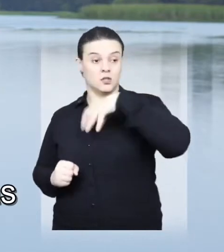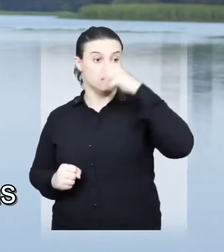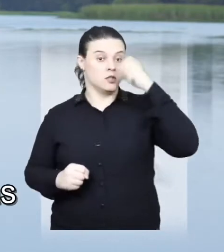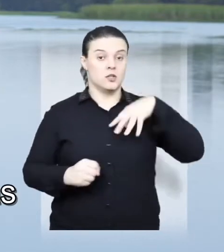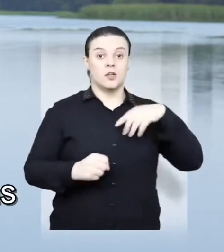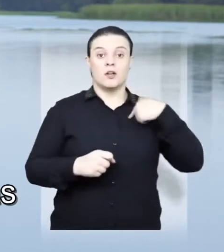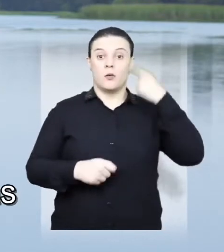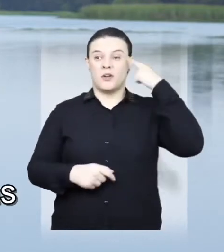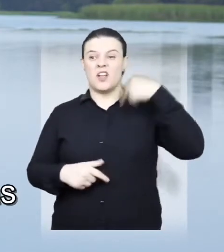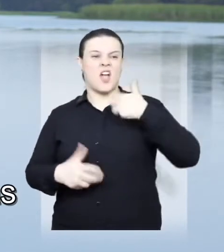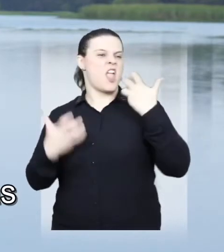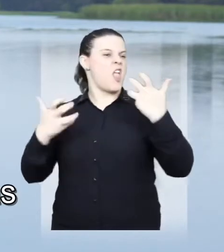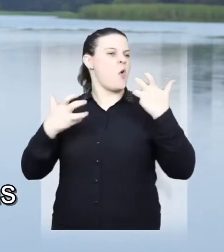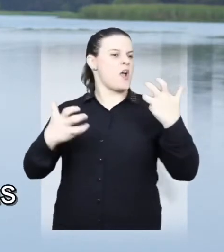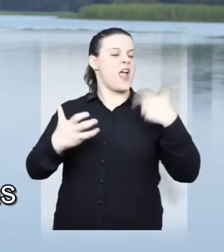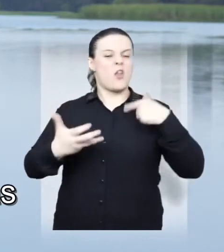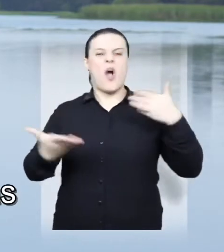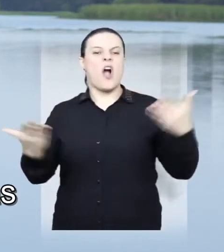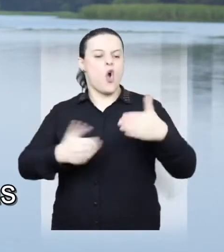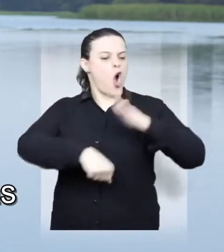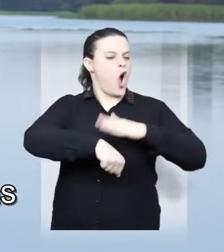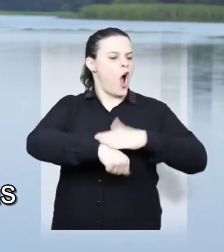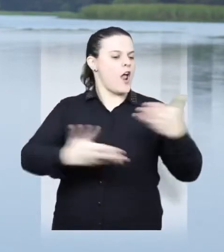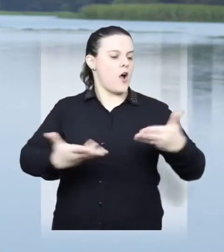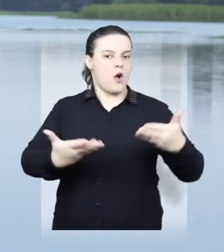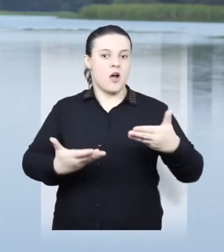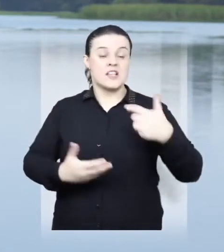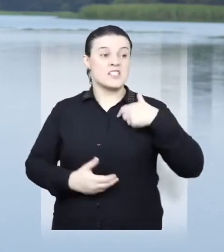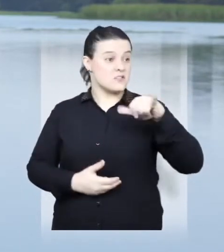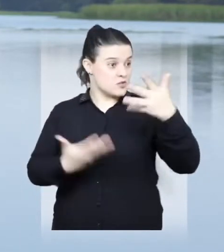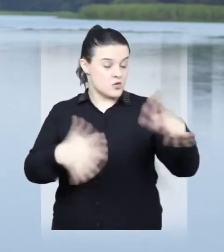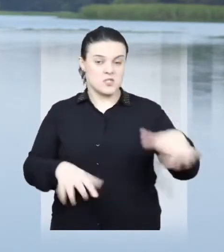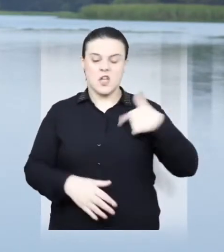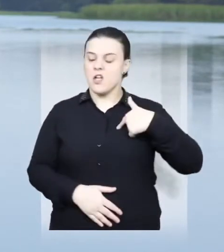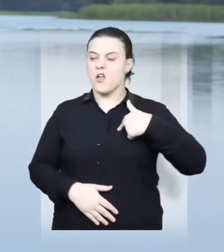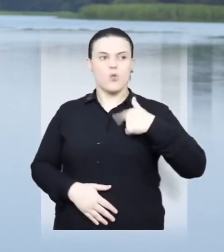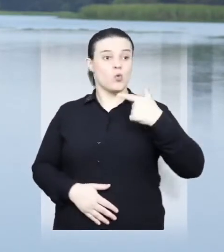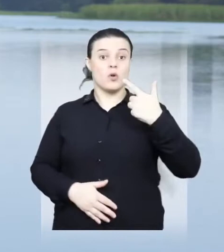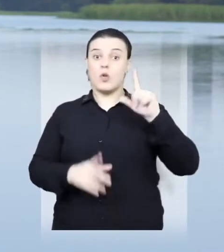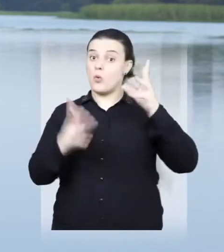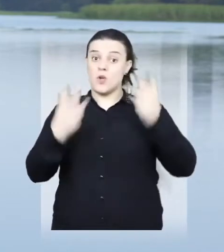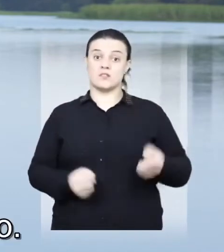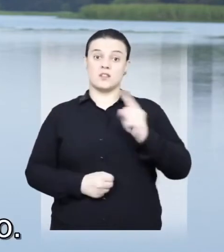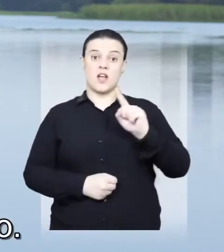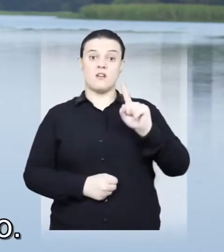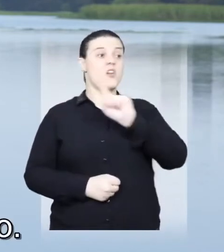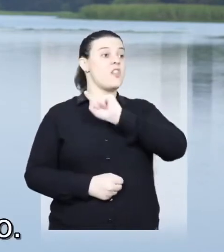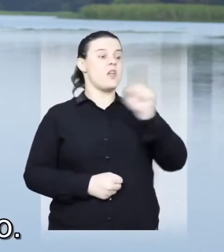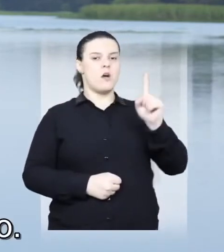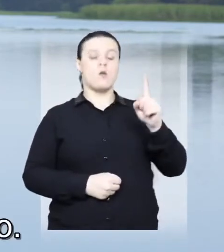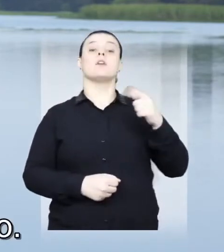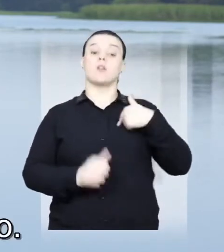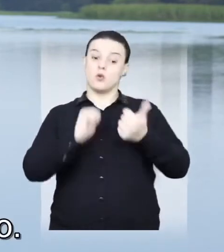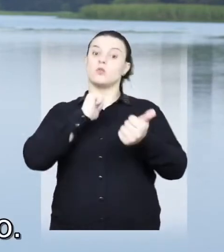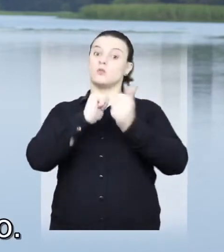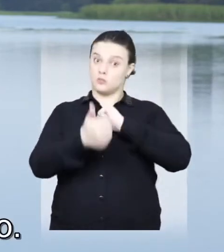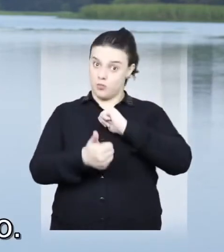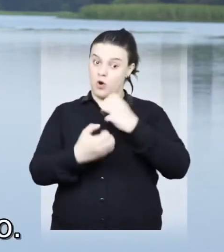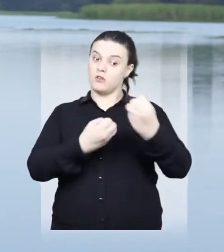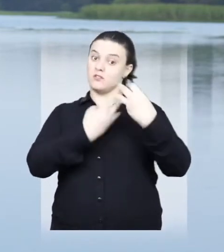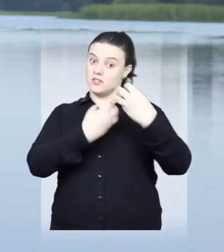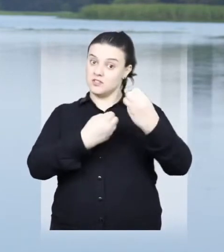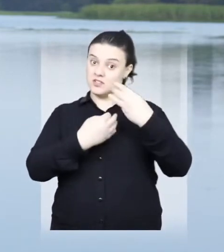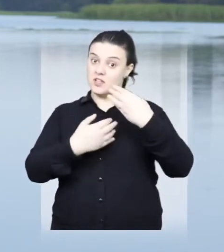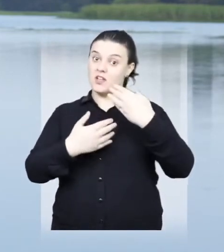que eu podia ter as coisas no meu tempo, na minha hora, e se você não quisesse, eu não queria ouvir um não. Então o esporte ensina você a ouvir